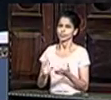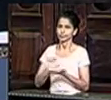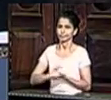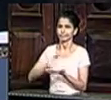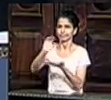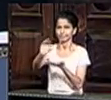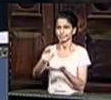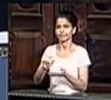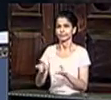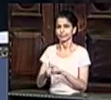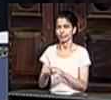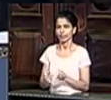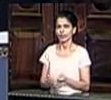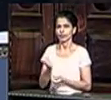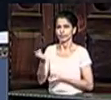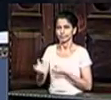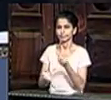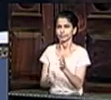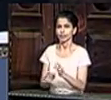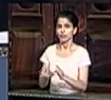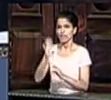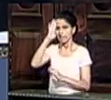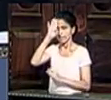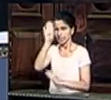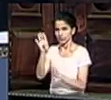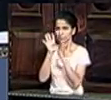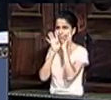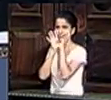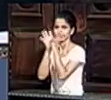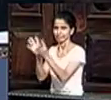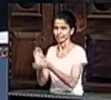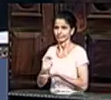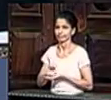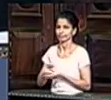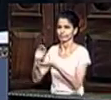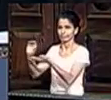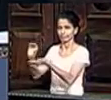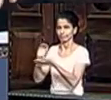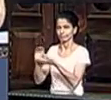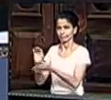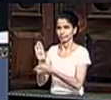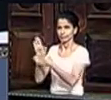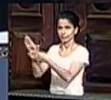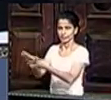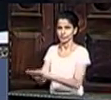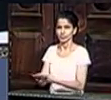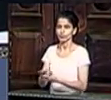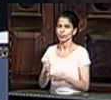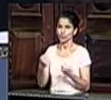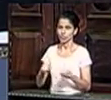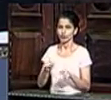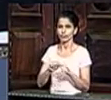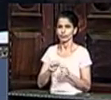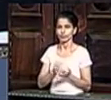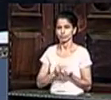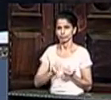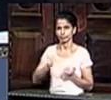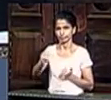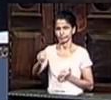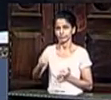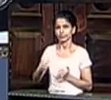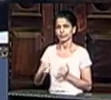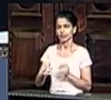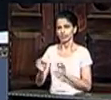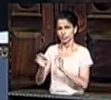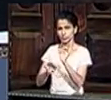gastar e investir com as prioridades então tem que ser feito a partir de agora na aprovação deste de 10 desse